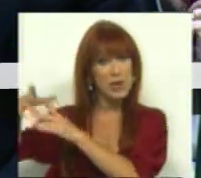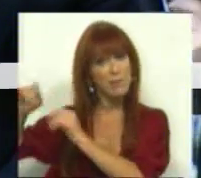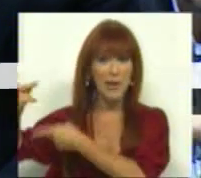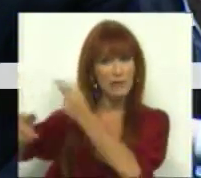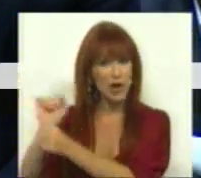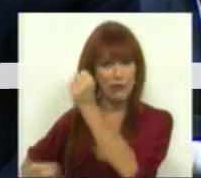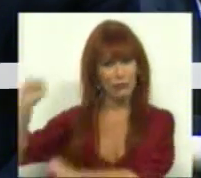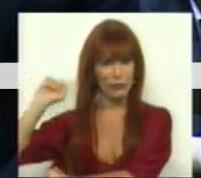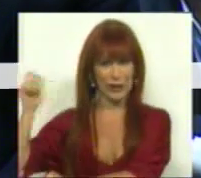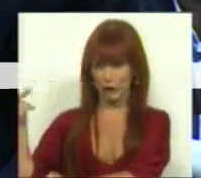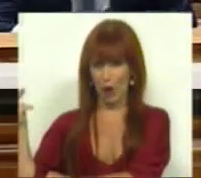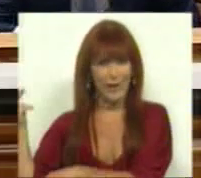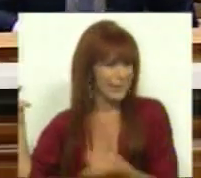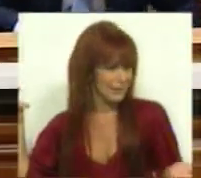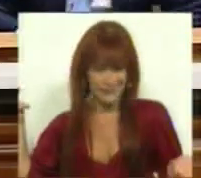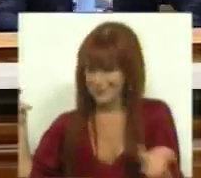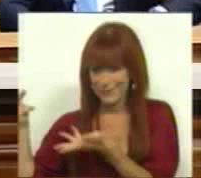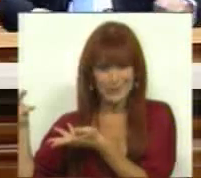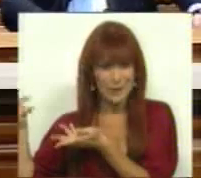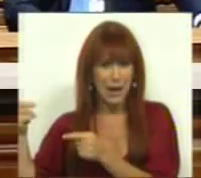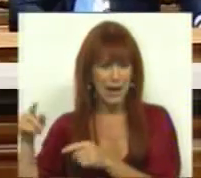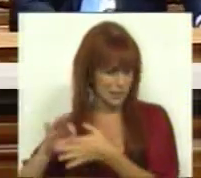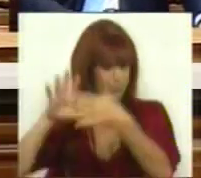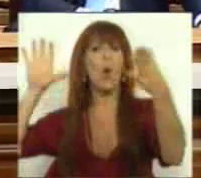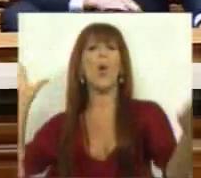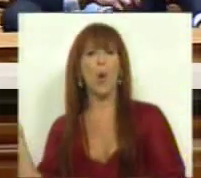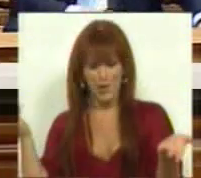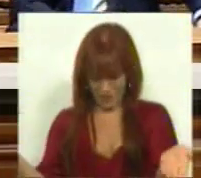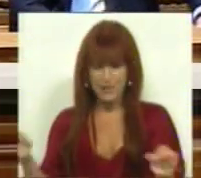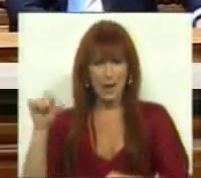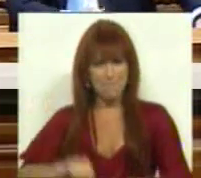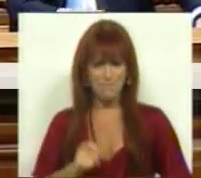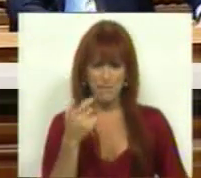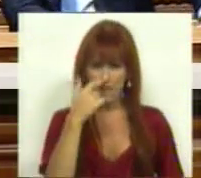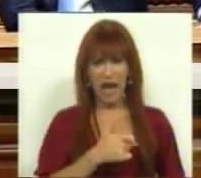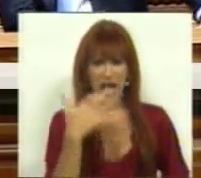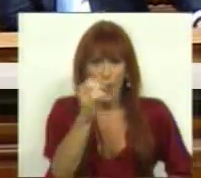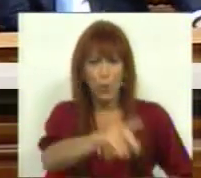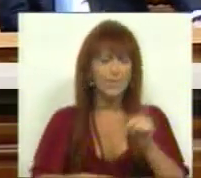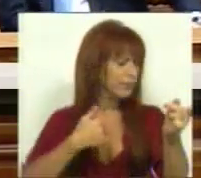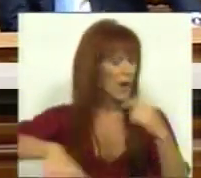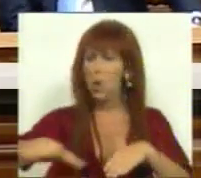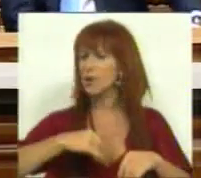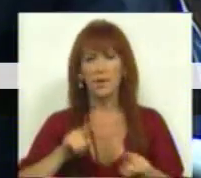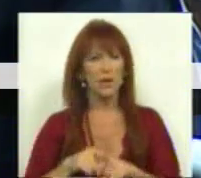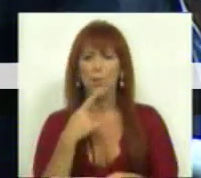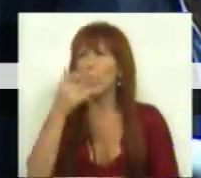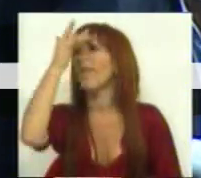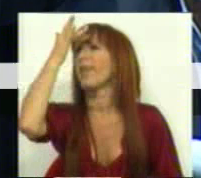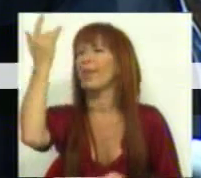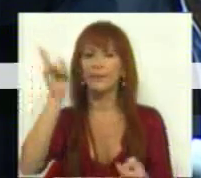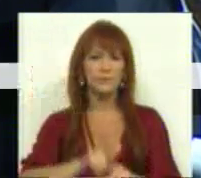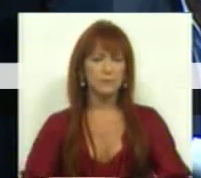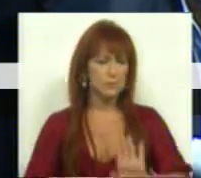são as avaliações da Troika. Isso é que é a contradição e isso é que está errado. E nós não aceitamos que com tanta